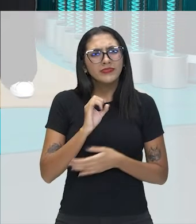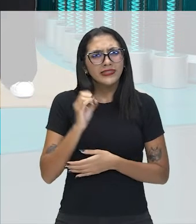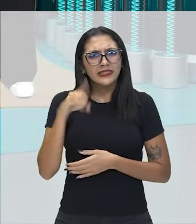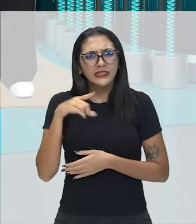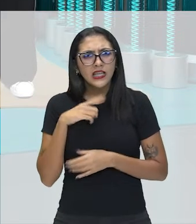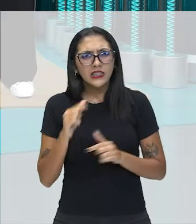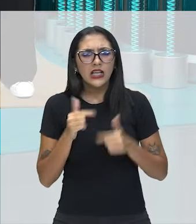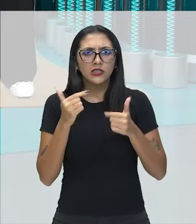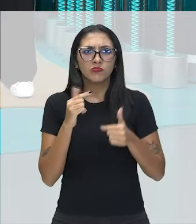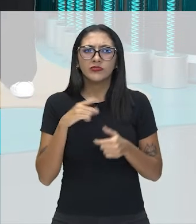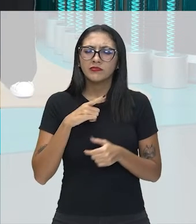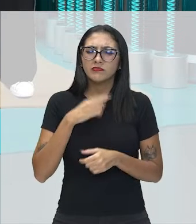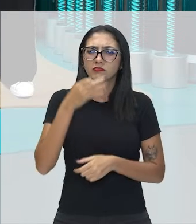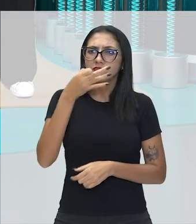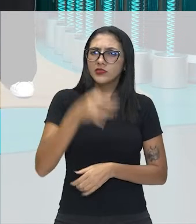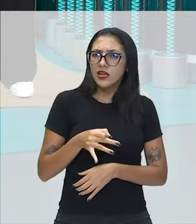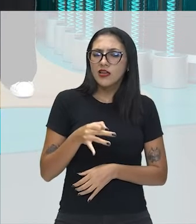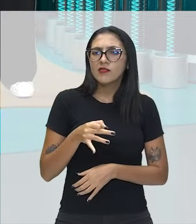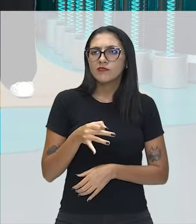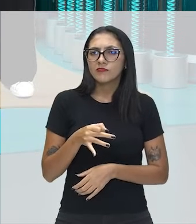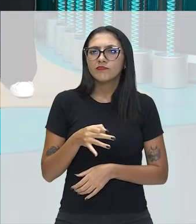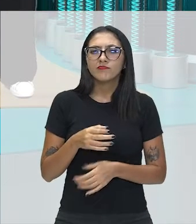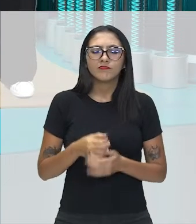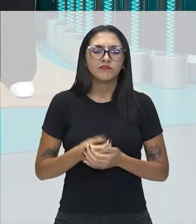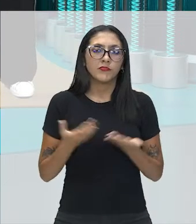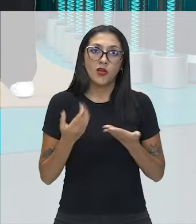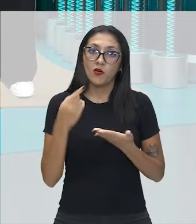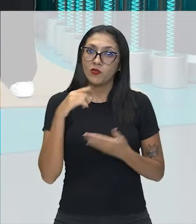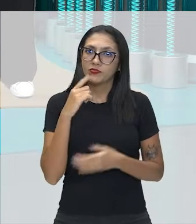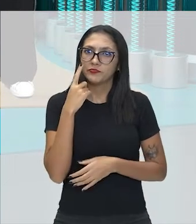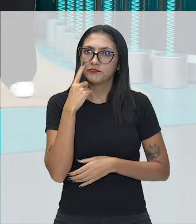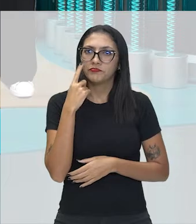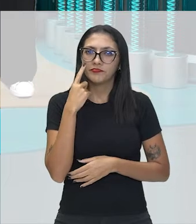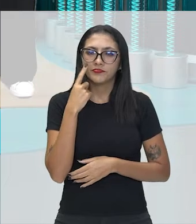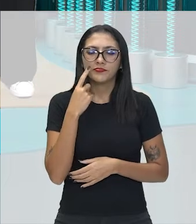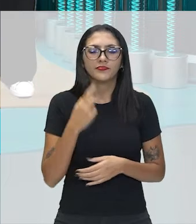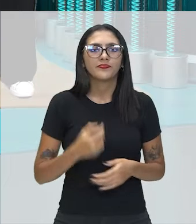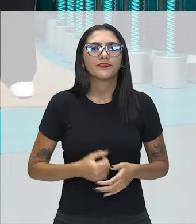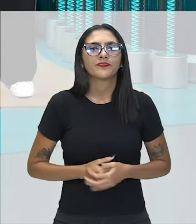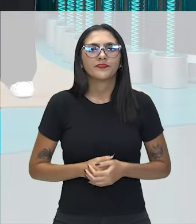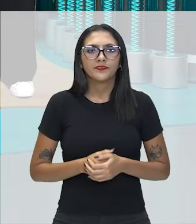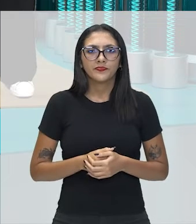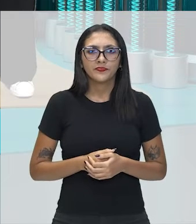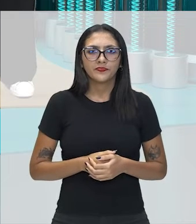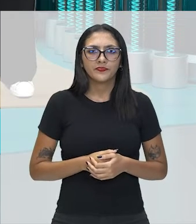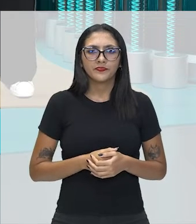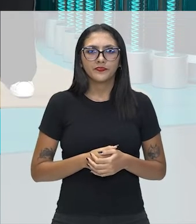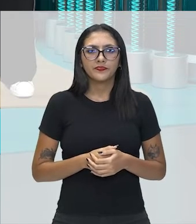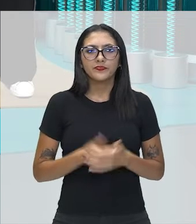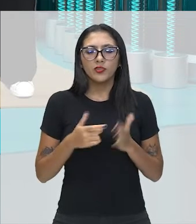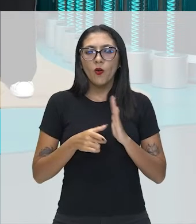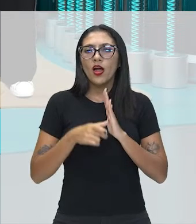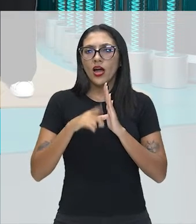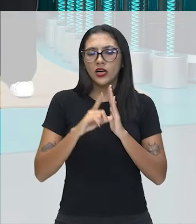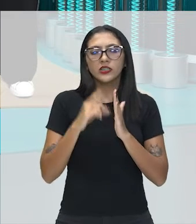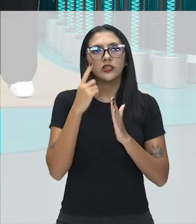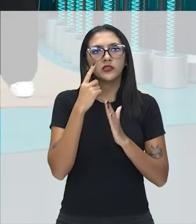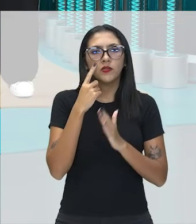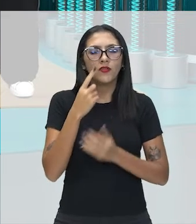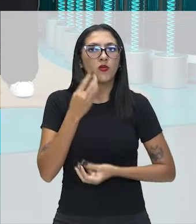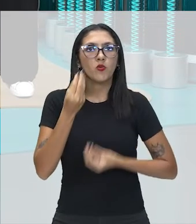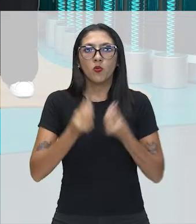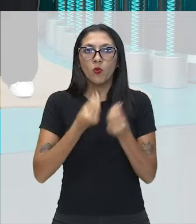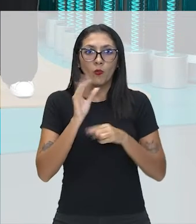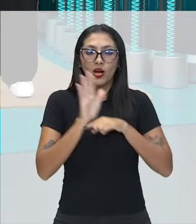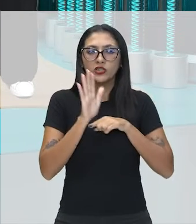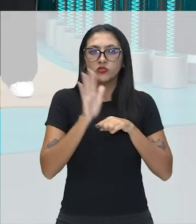uma atitude correta? É isso que a gente vai ver mais para frente. Então, antes de nós falarmos sobre esses procedimentos,